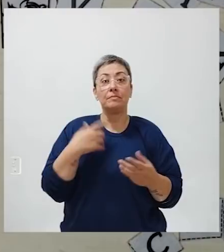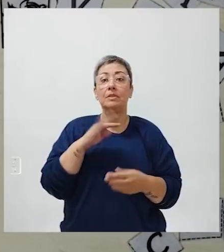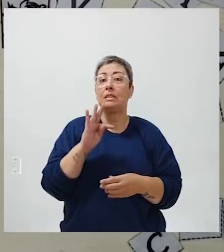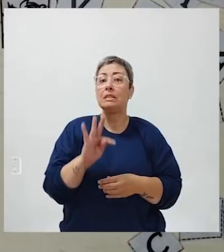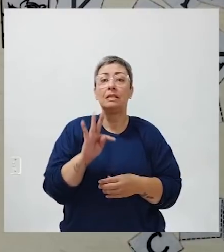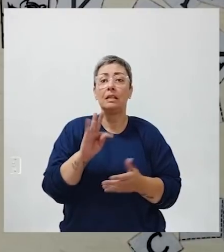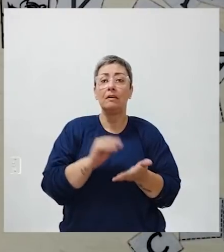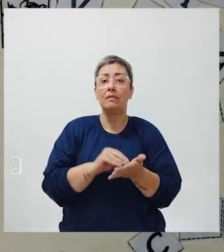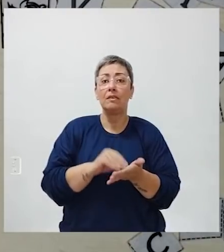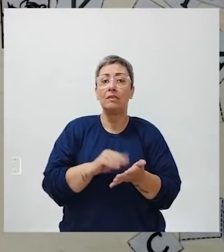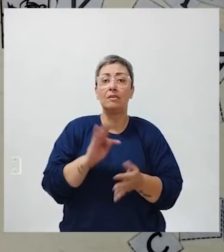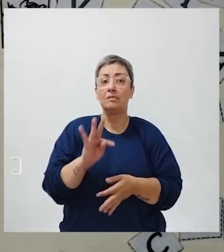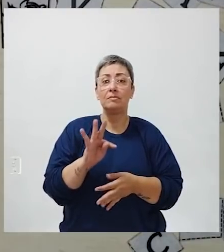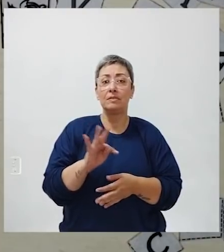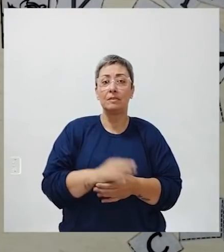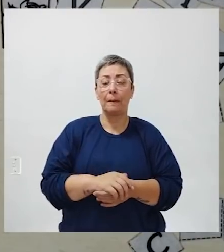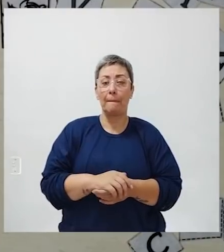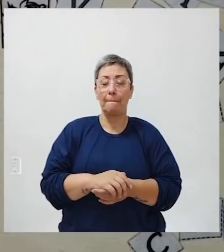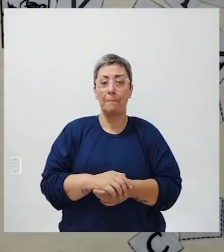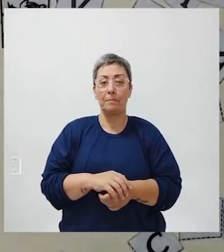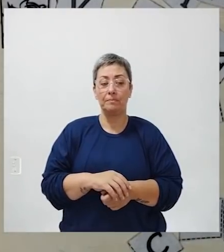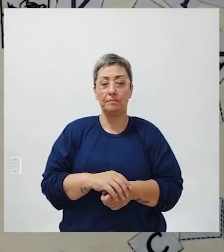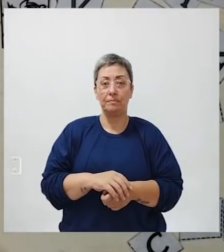Que letrinha que tem que colocar antes do A pra ficar tá?